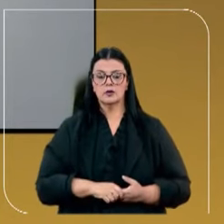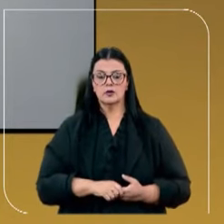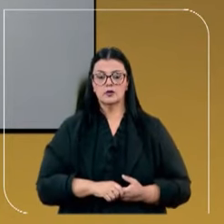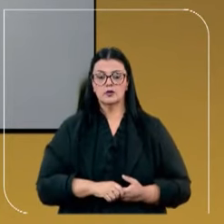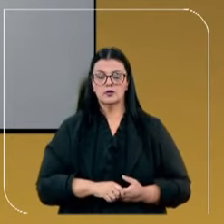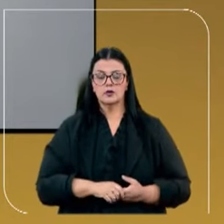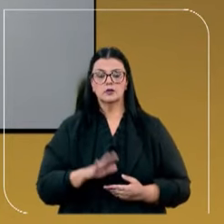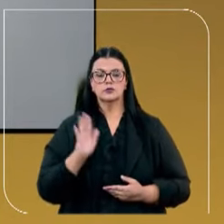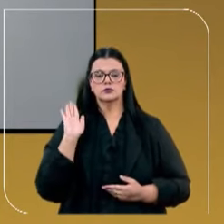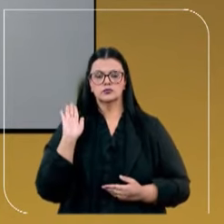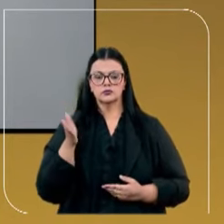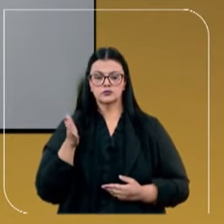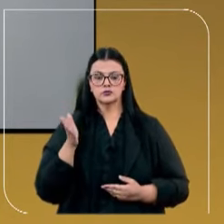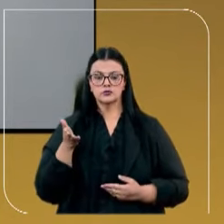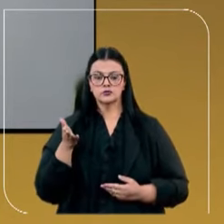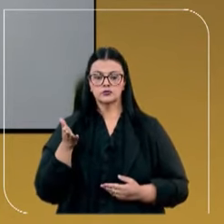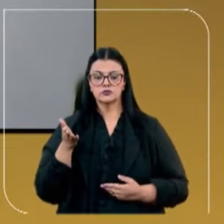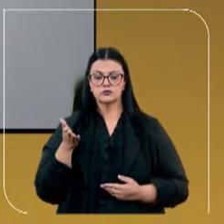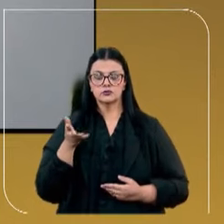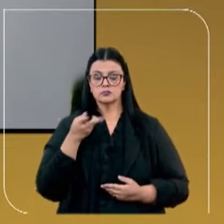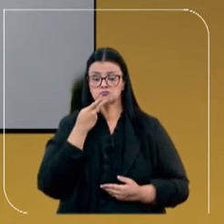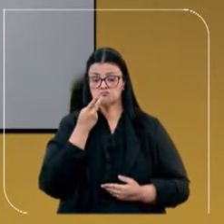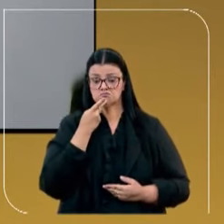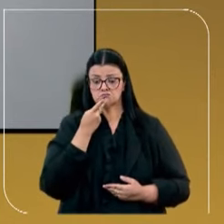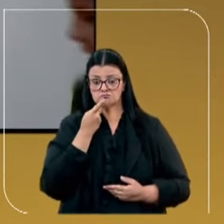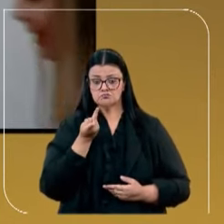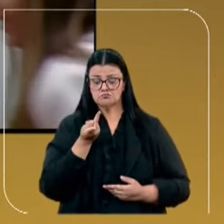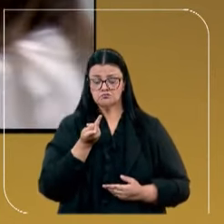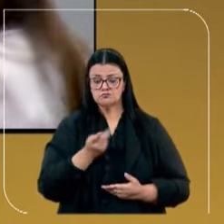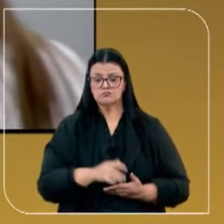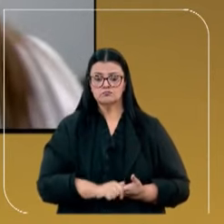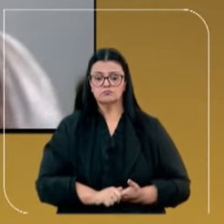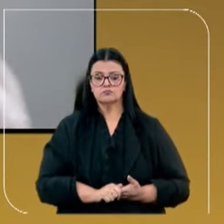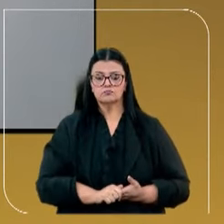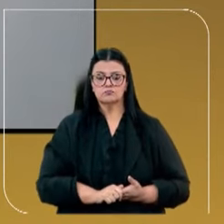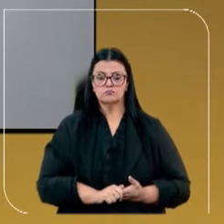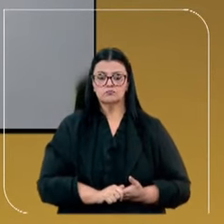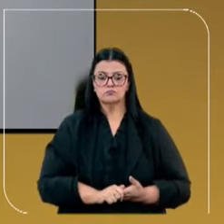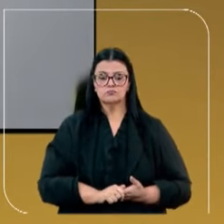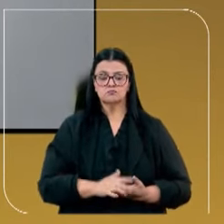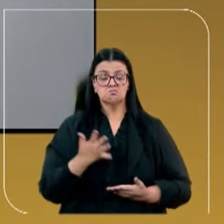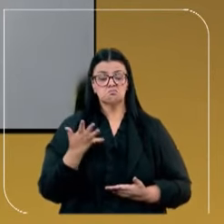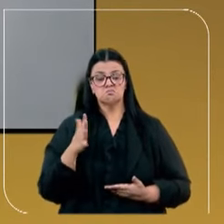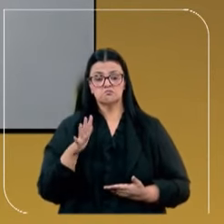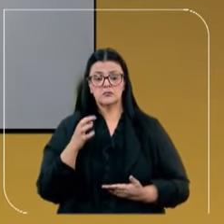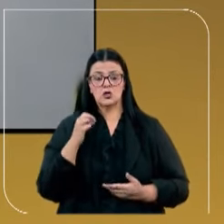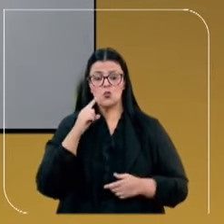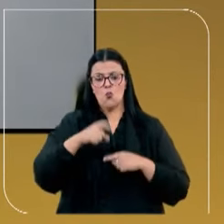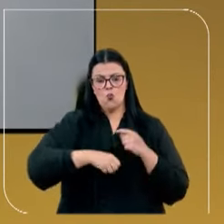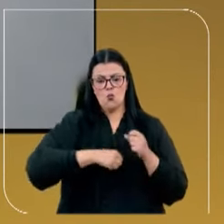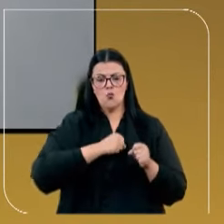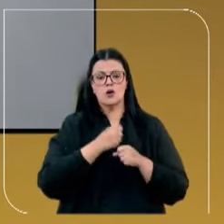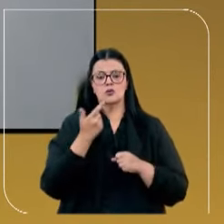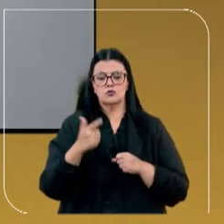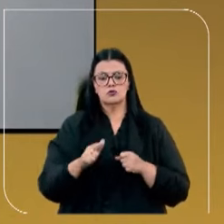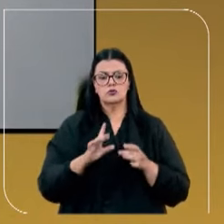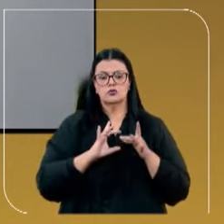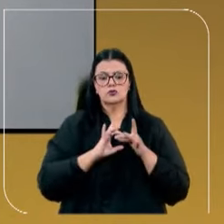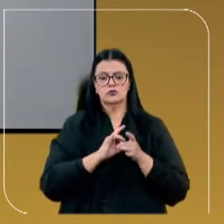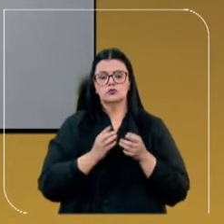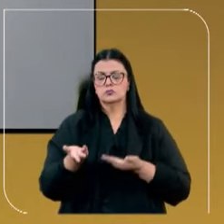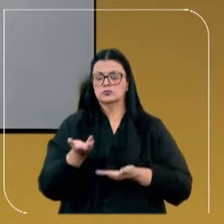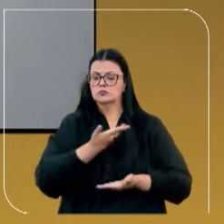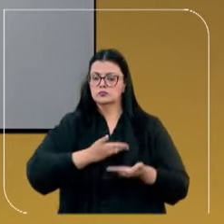pouco, e para dizer que daqui a um ano estaremos novamente dividindo uma bancada lá no